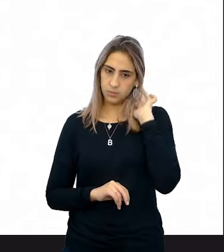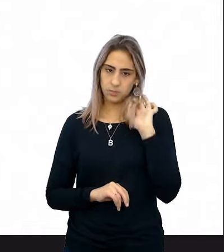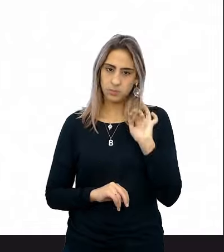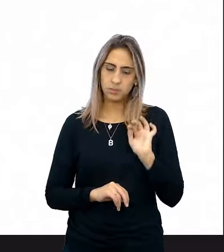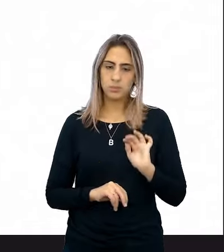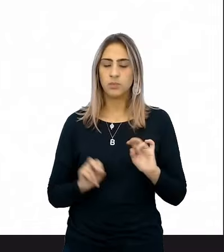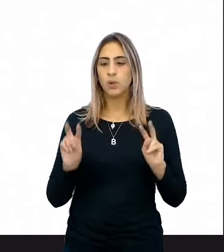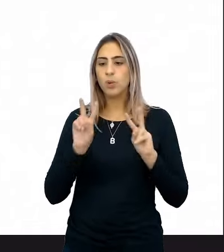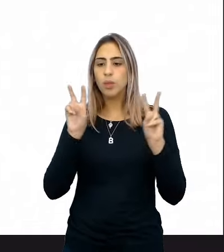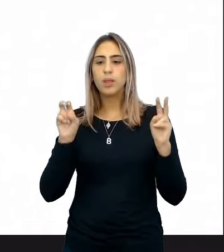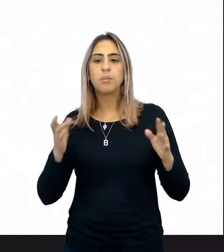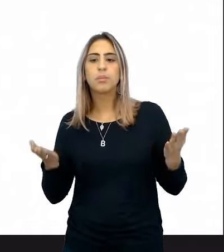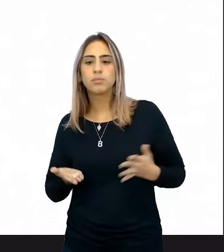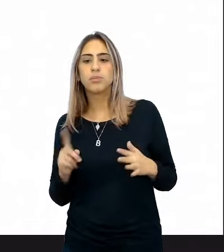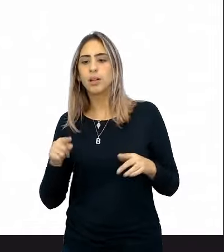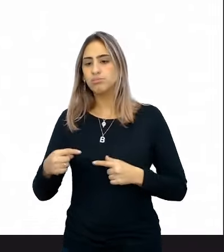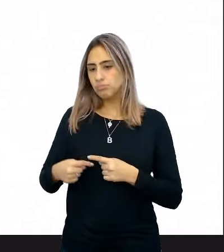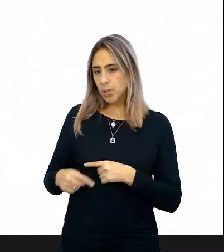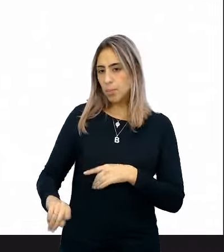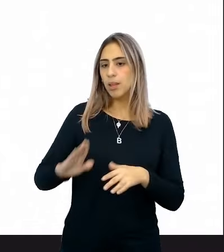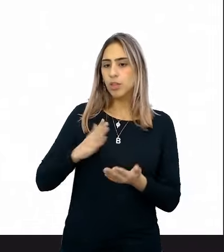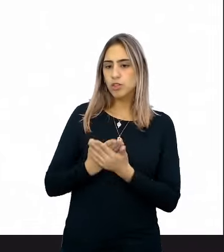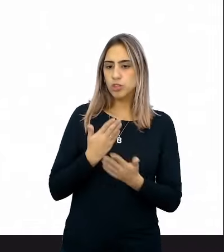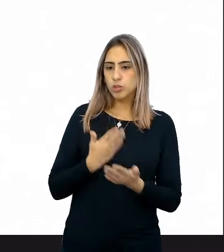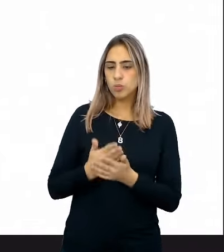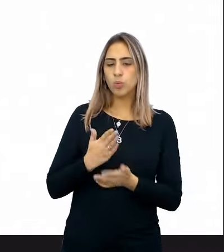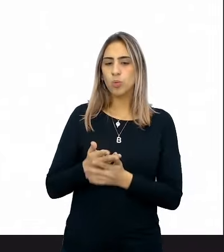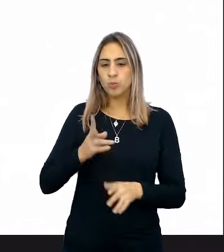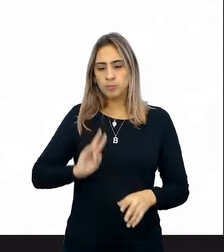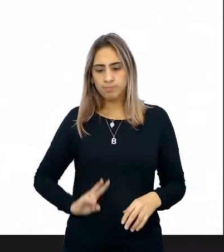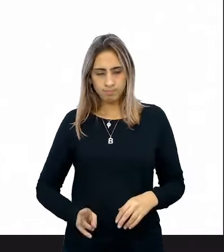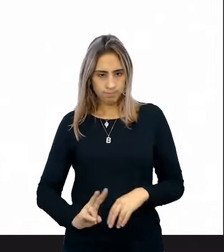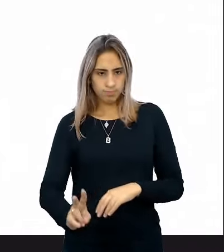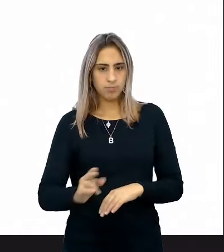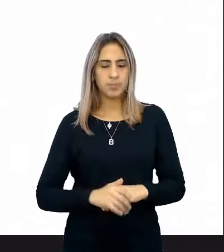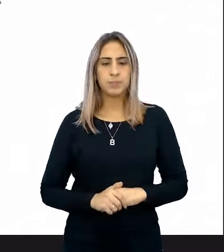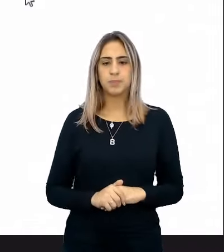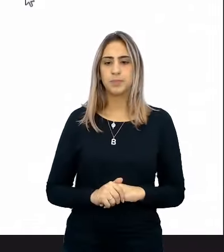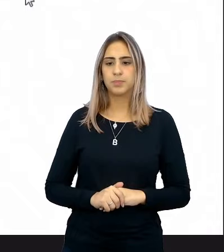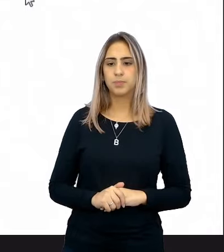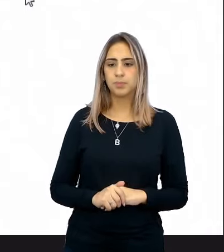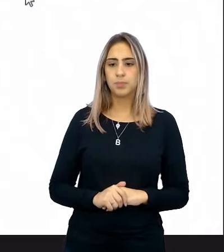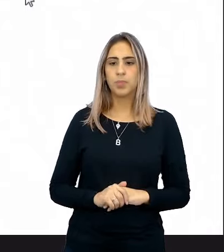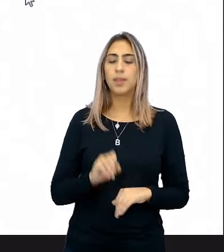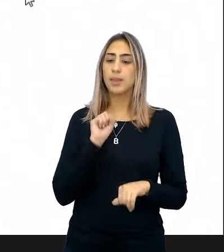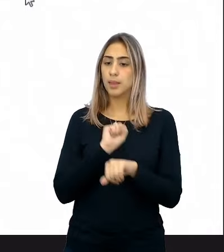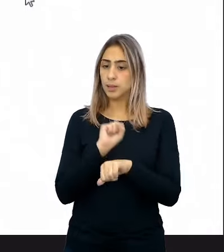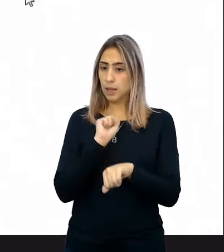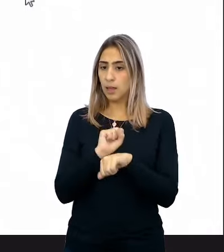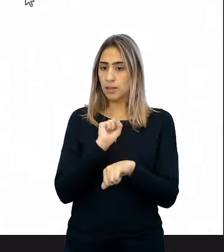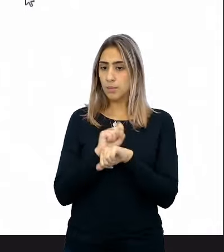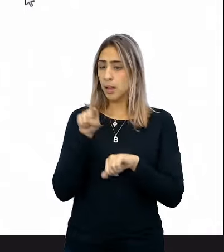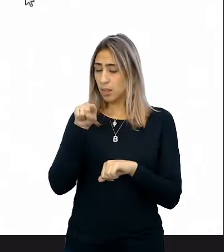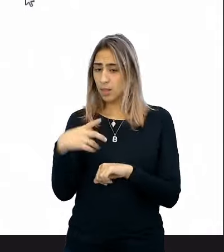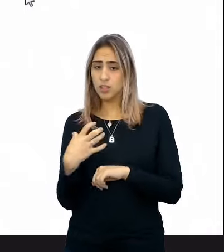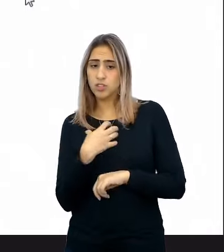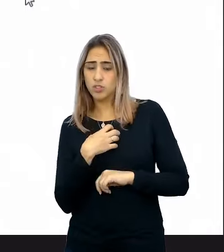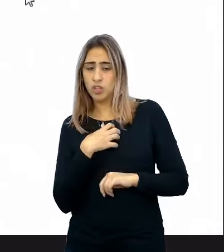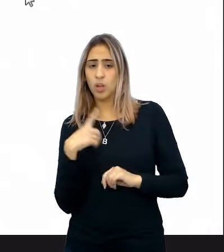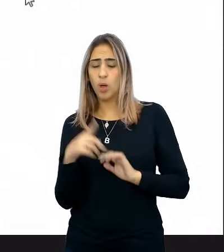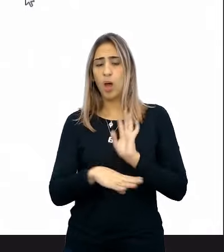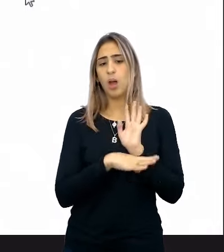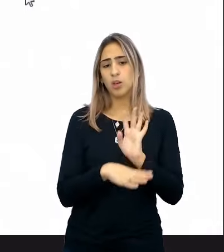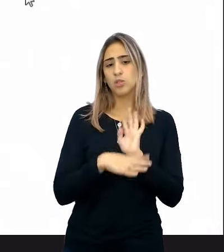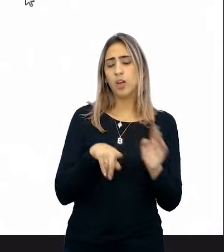O tema de hoje é a Semana de Estudos Intensivos e esperamos, desta forma,